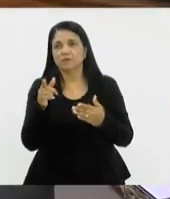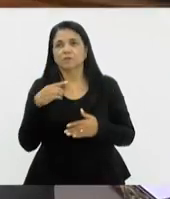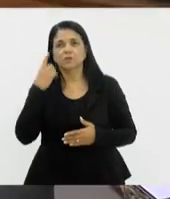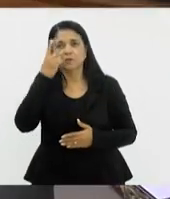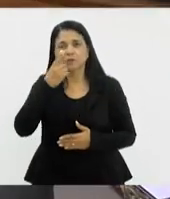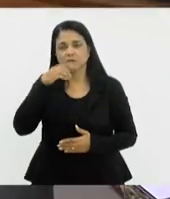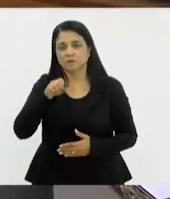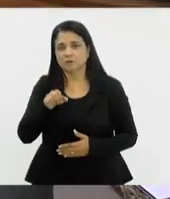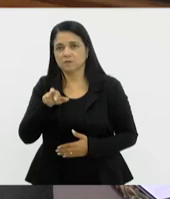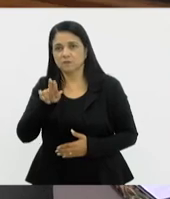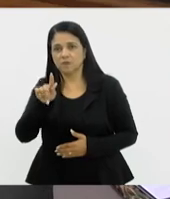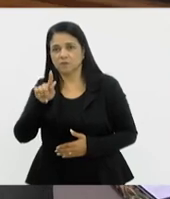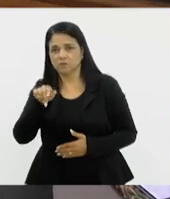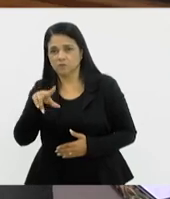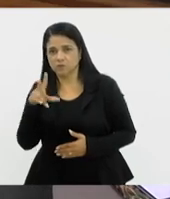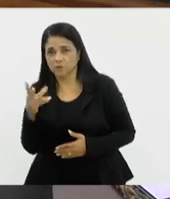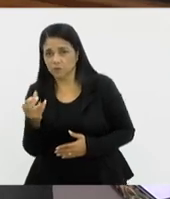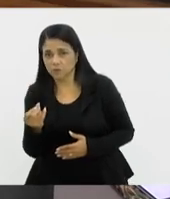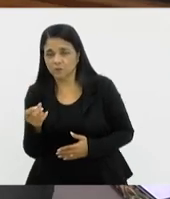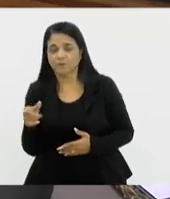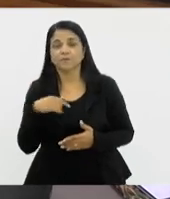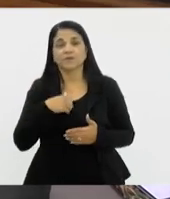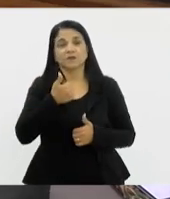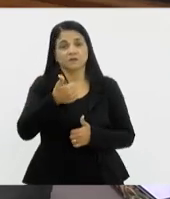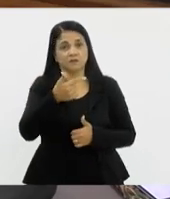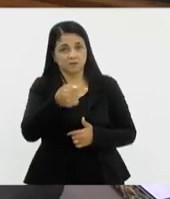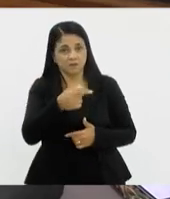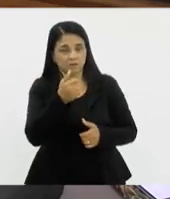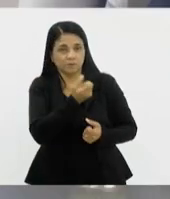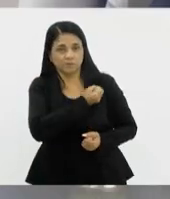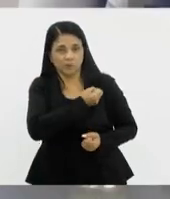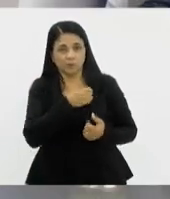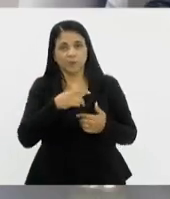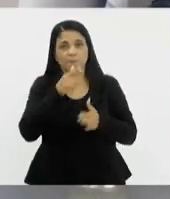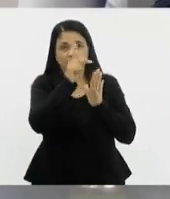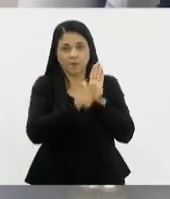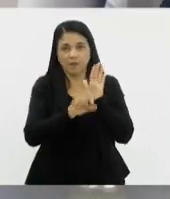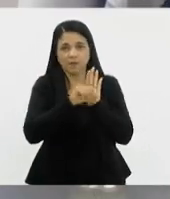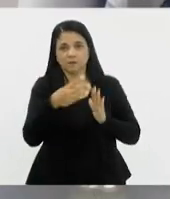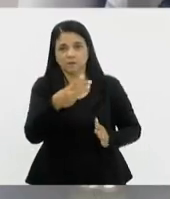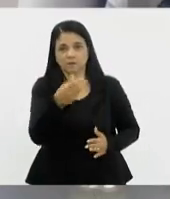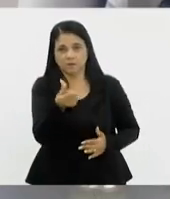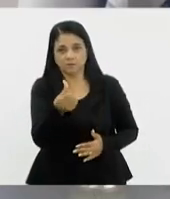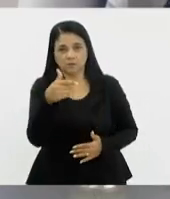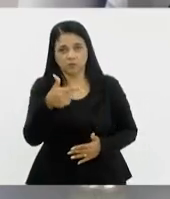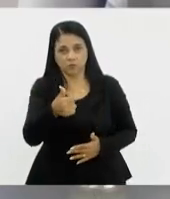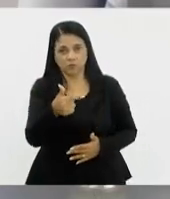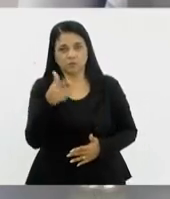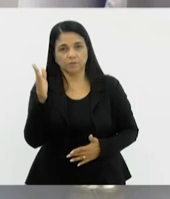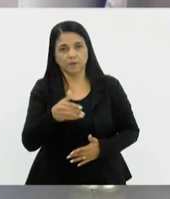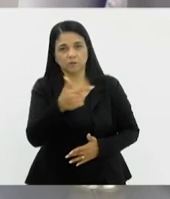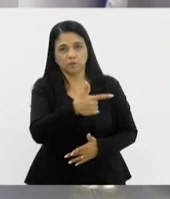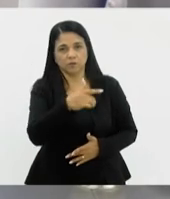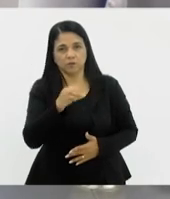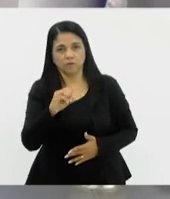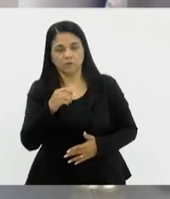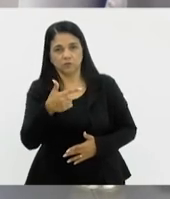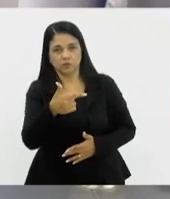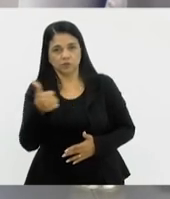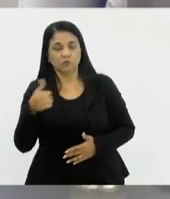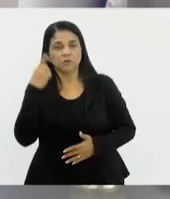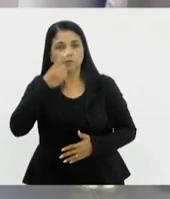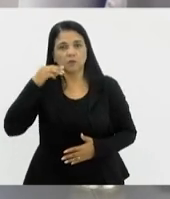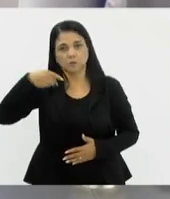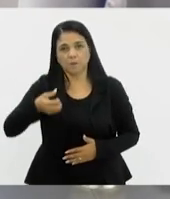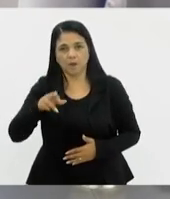doutor Serginho. Vamos ao 17 da pauta. PL 3612 de 21, de autoria do deputado Márcio Canella,